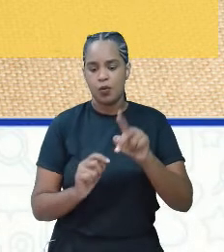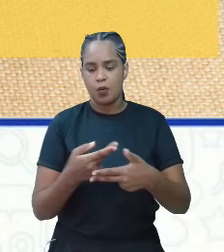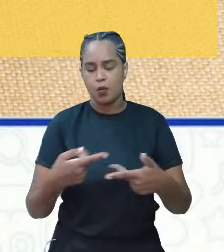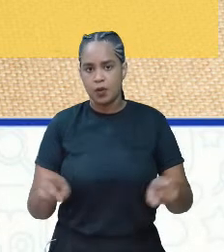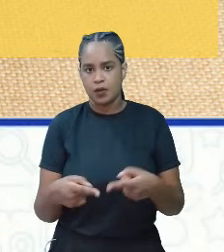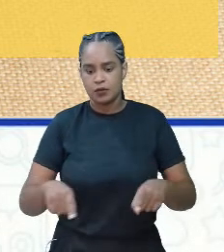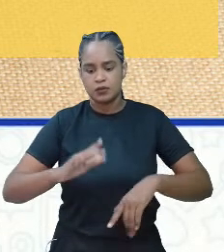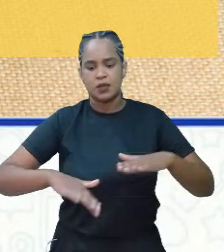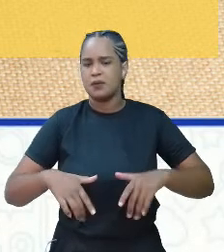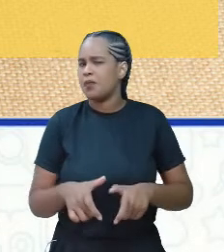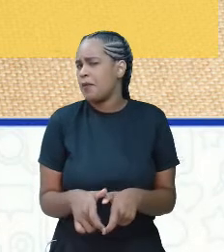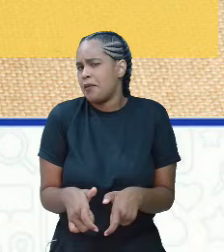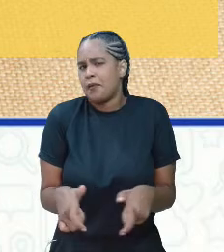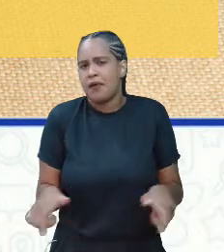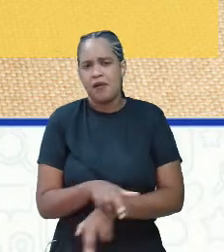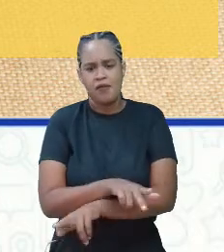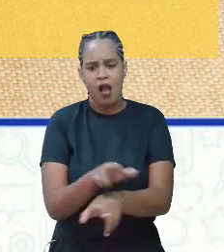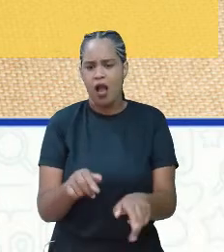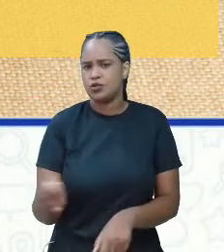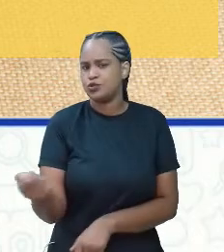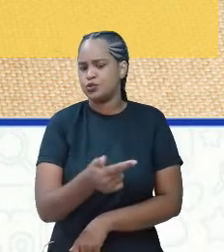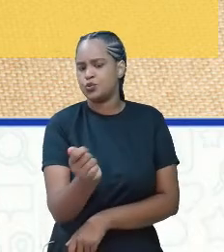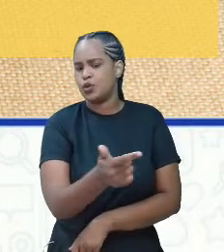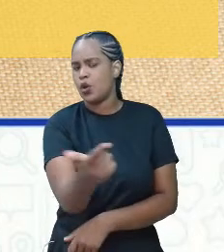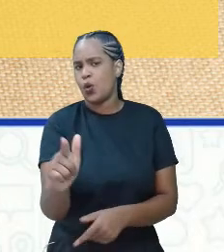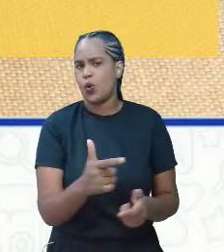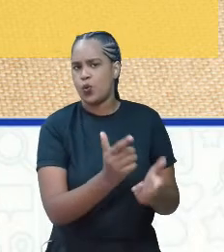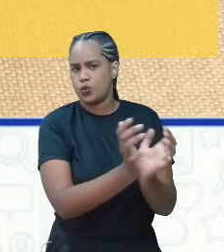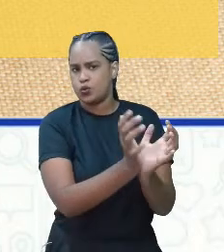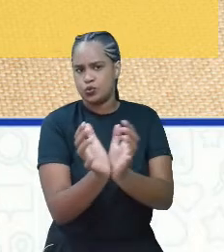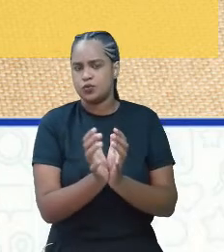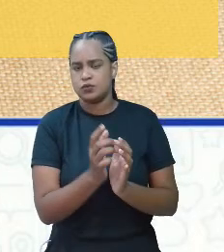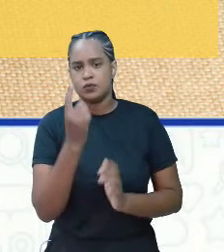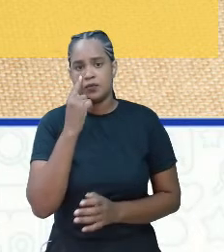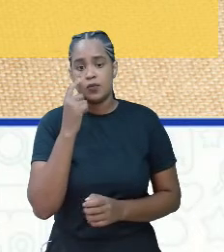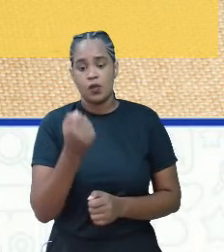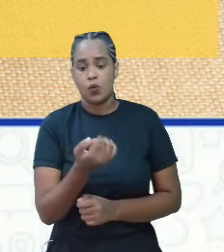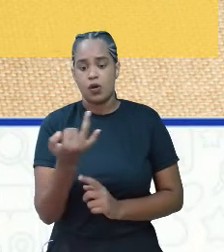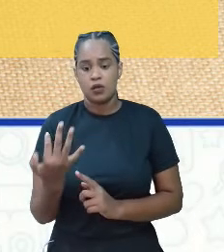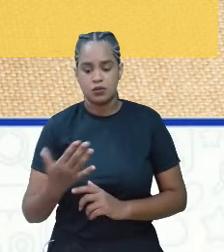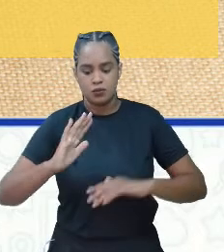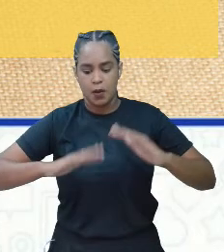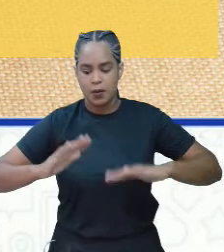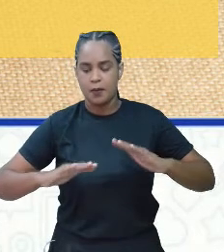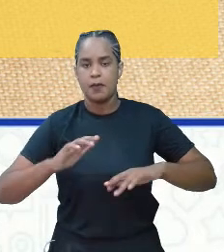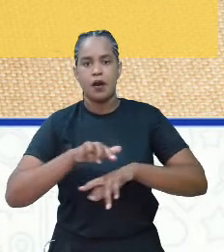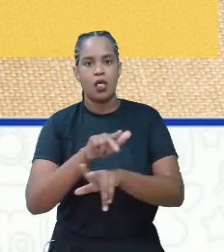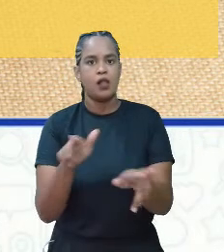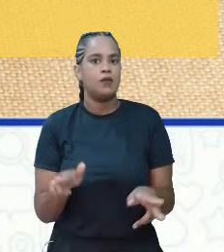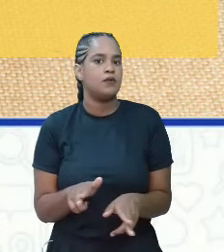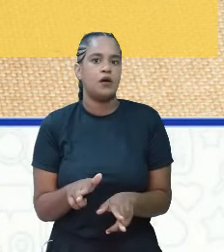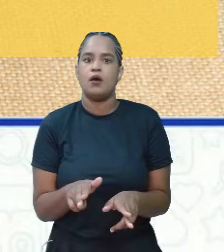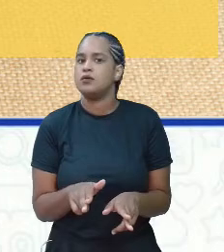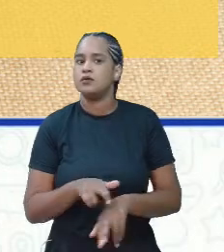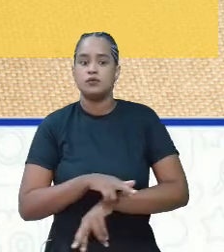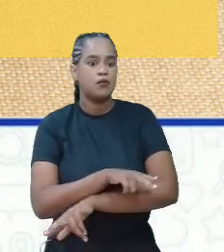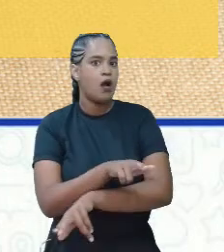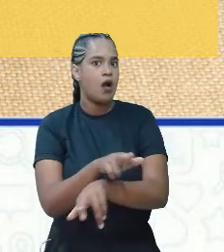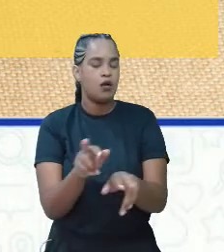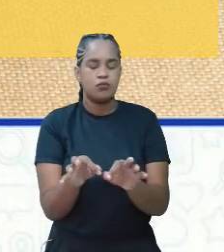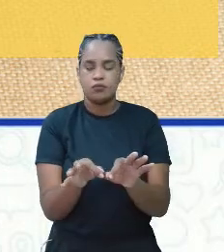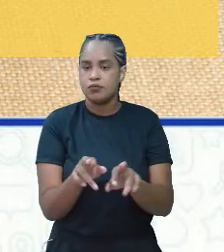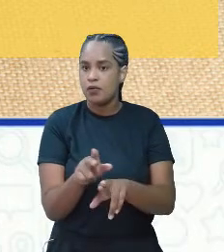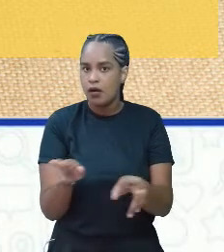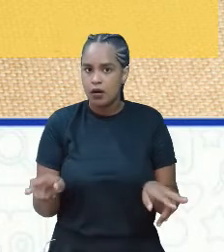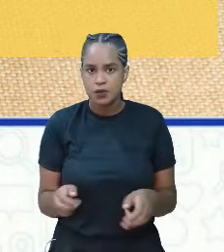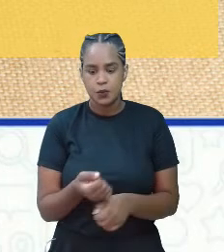muito maior, né, do que os outros grupos. Né? A quantidade de instrumentos de percussão ela não tem fim, não dá nem para